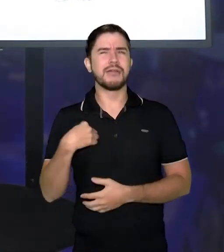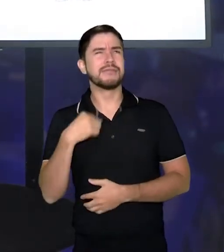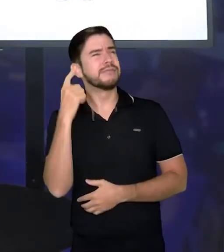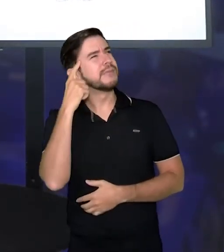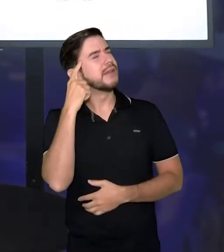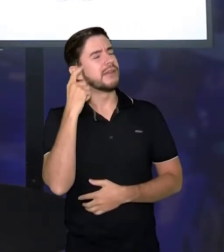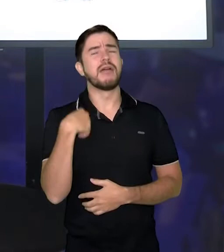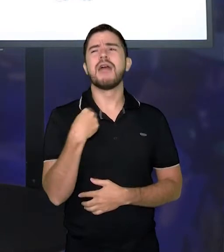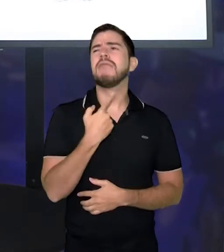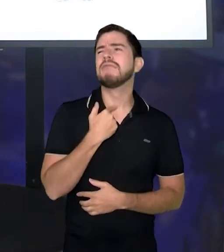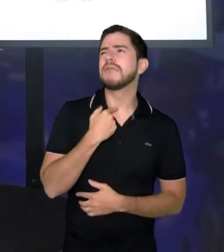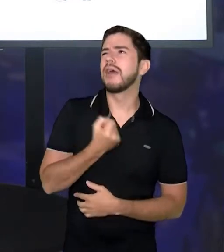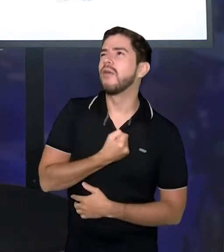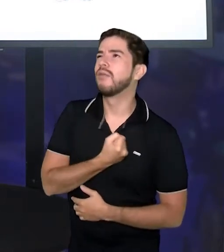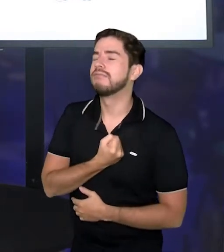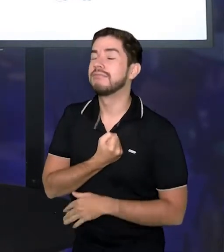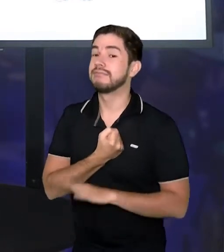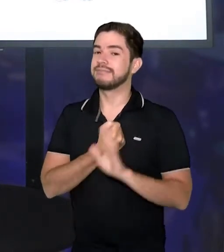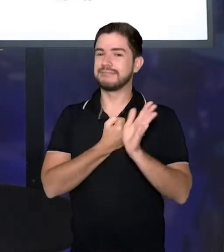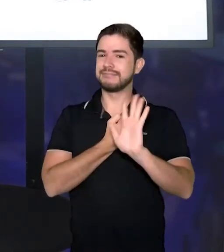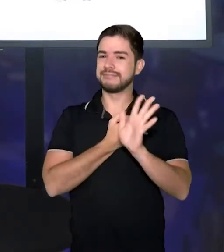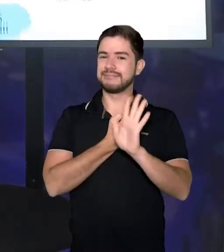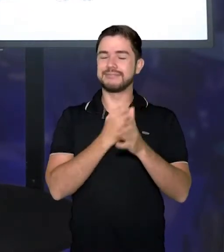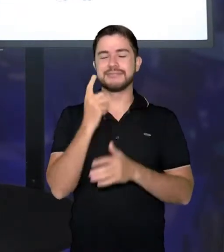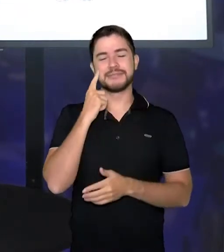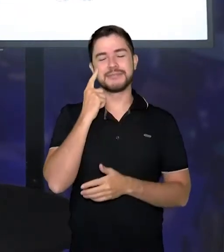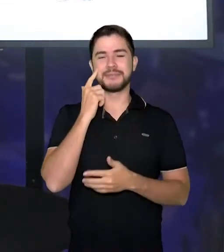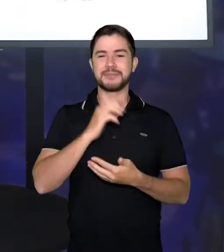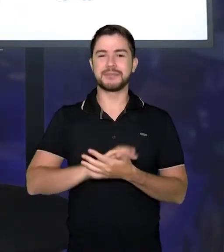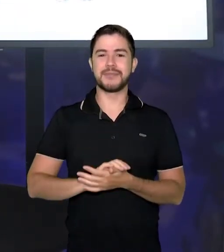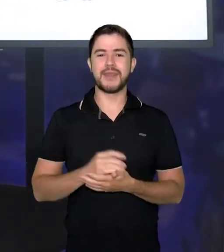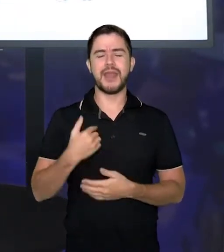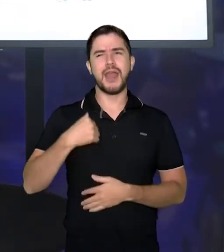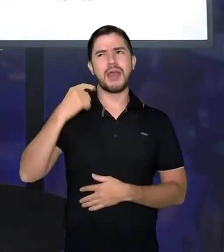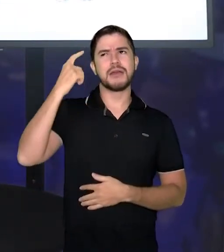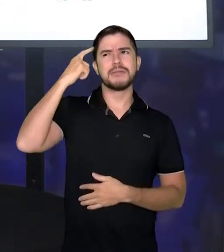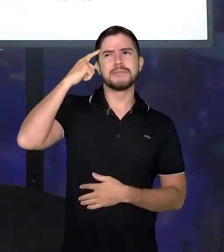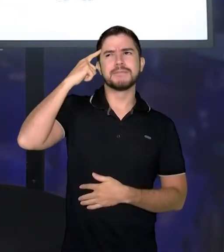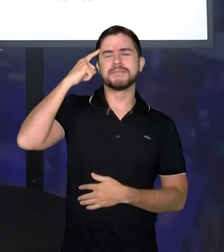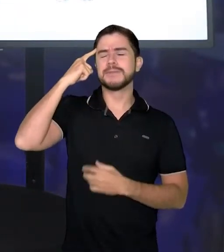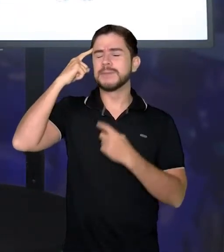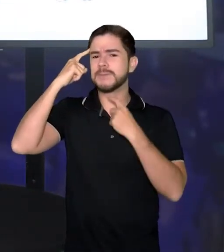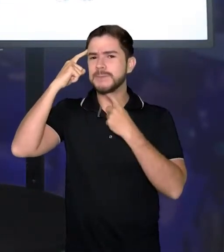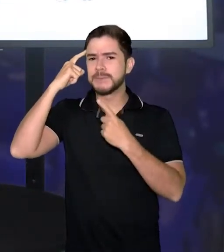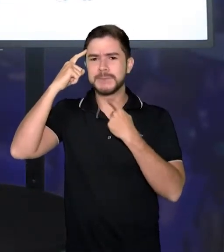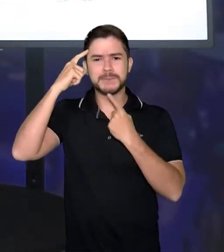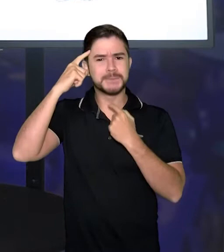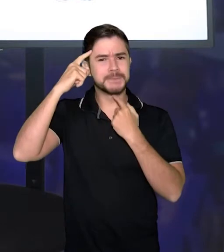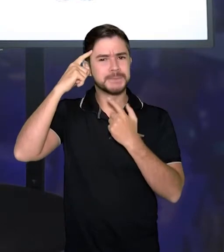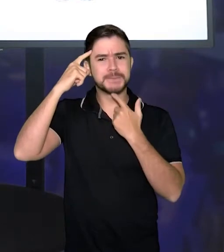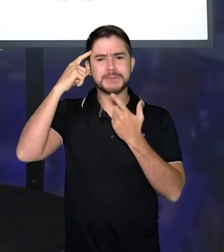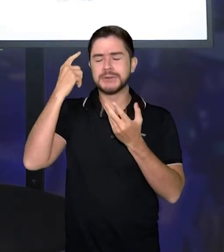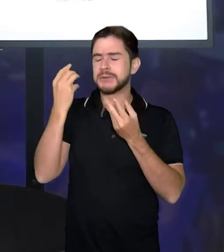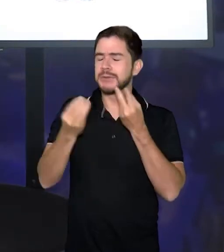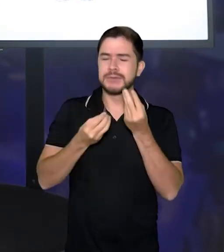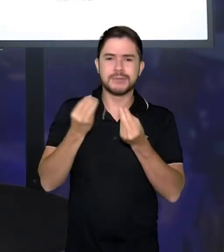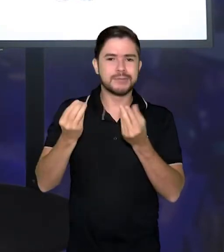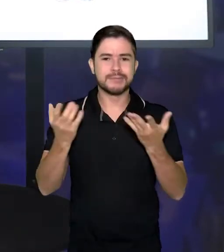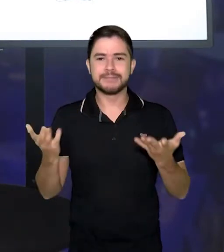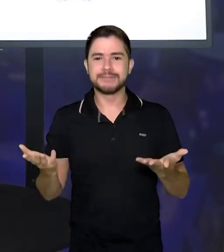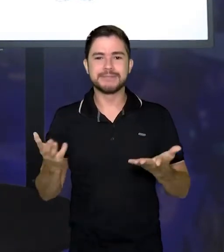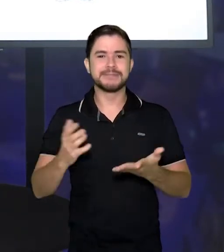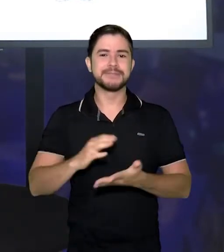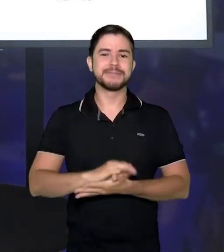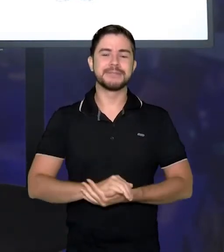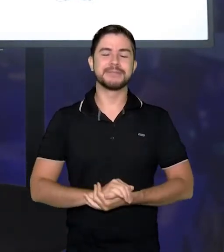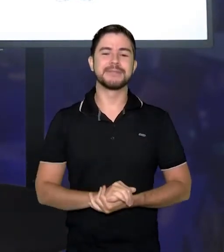repente eu quero esse número? Não. Aí ele fala, rapaz, eu nem imagino. Eu não imagino, tenho nem ideia como